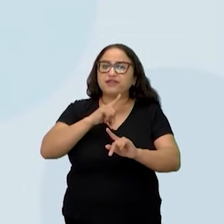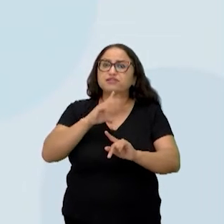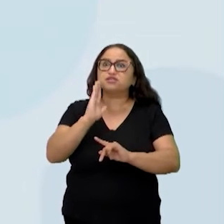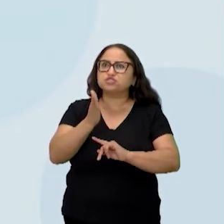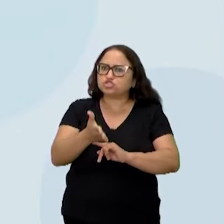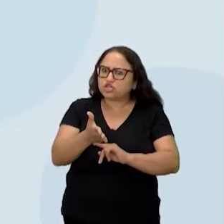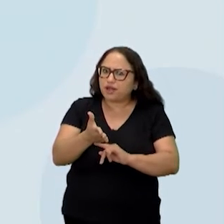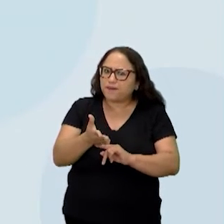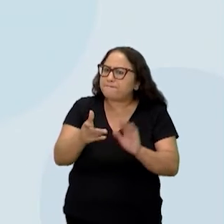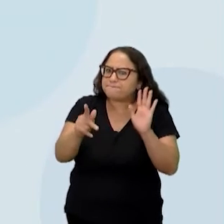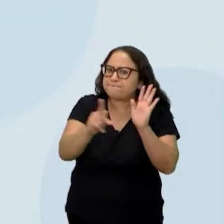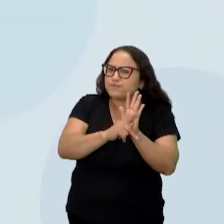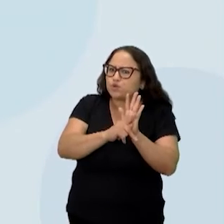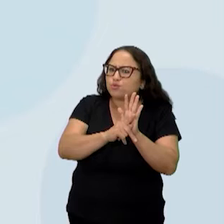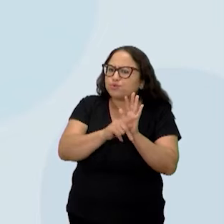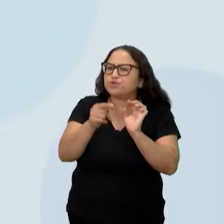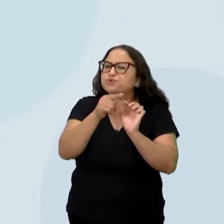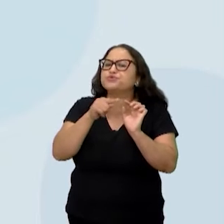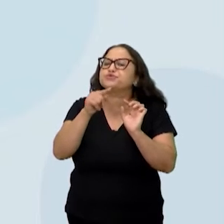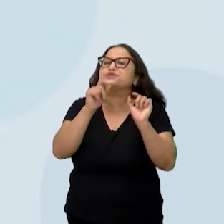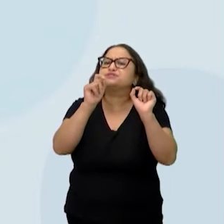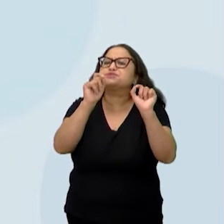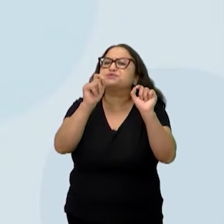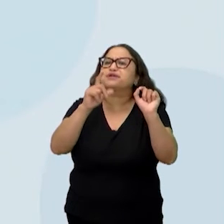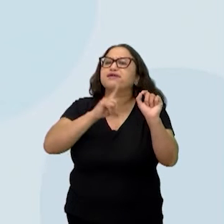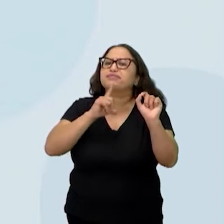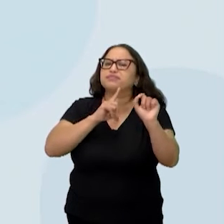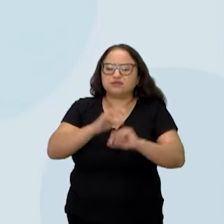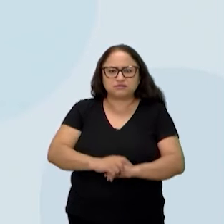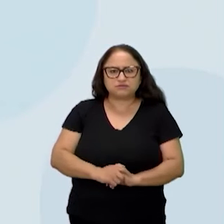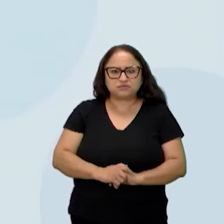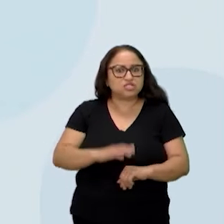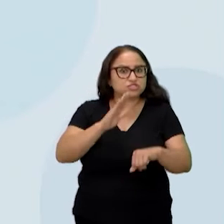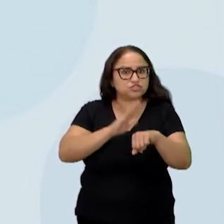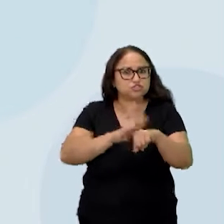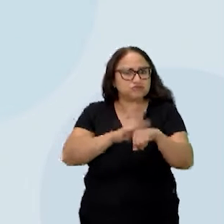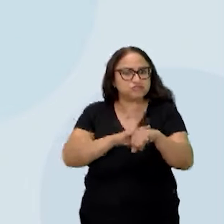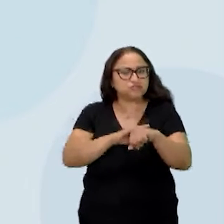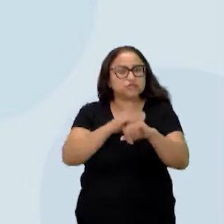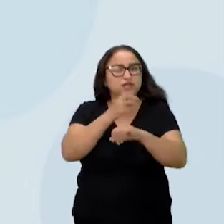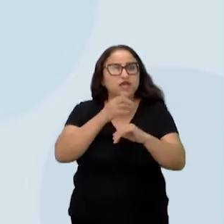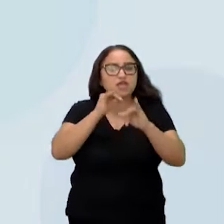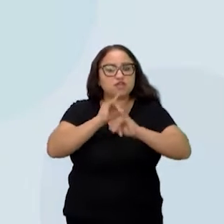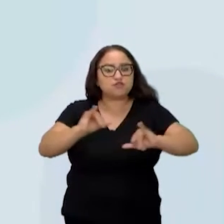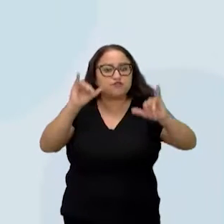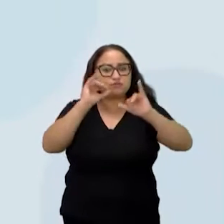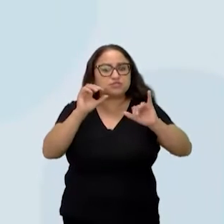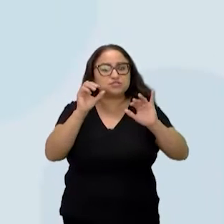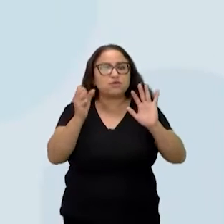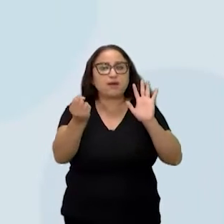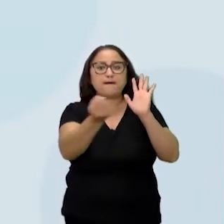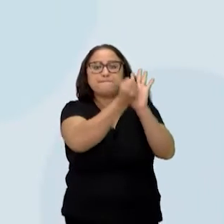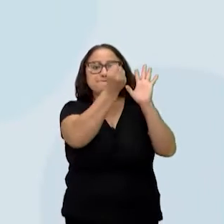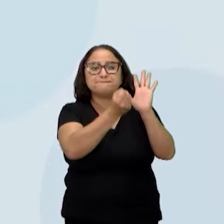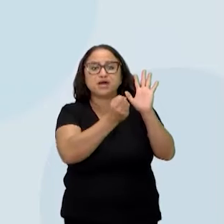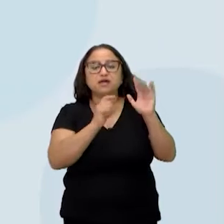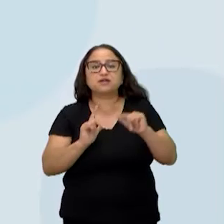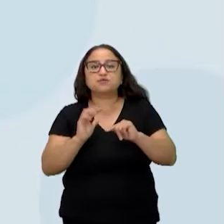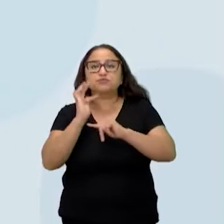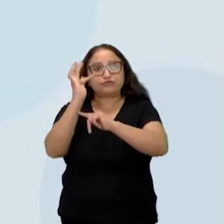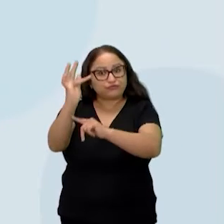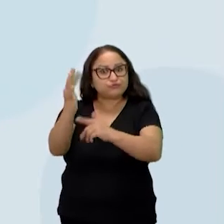noção, que a gente tem de deixar o nosso legado, a nossa marca, para a posteridade, tá